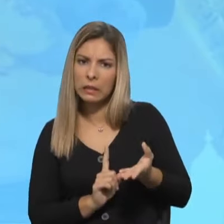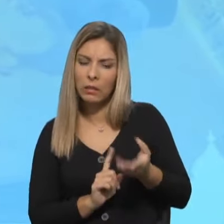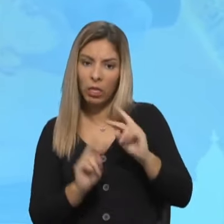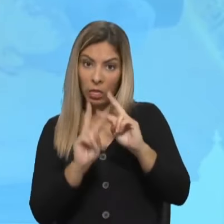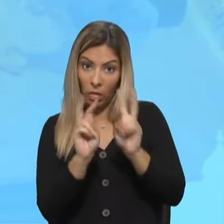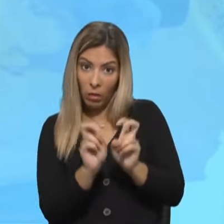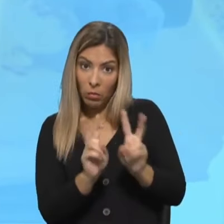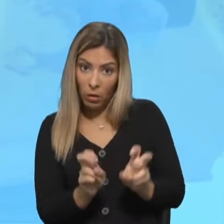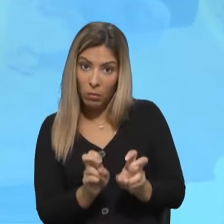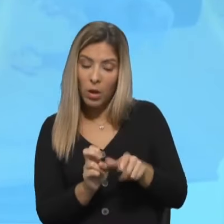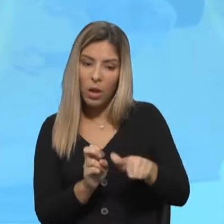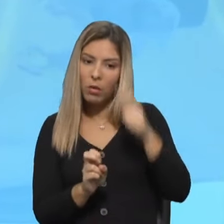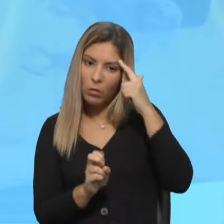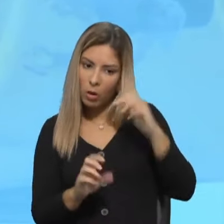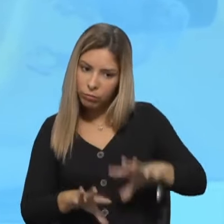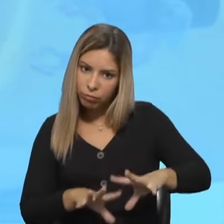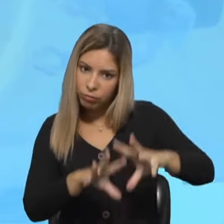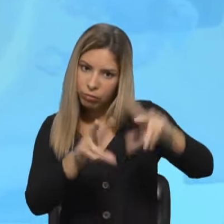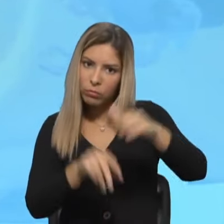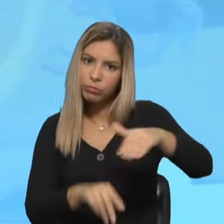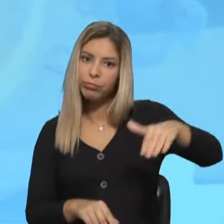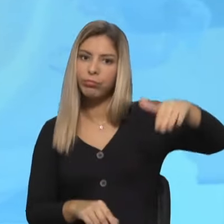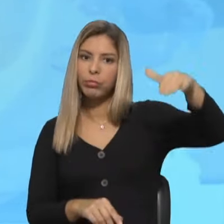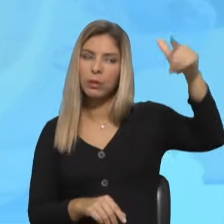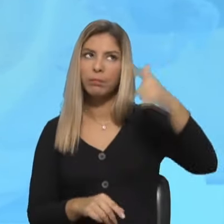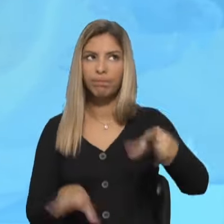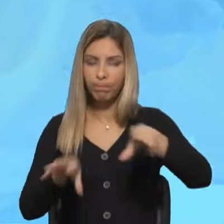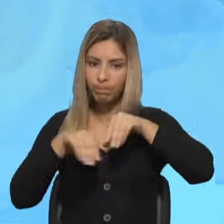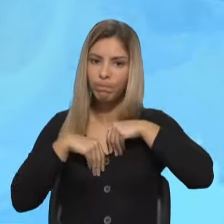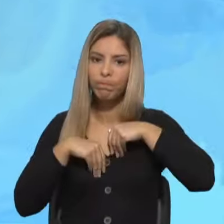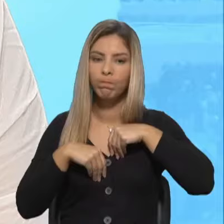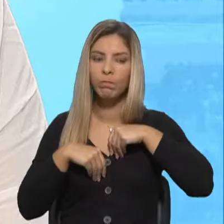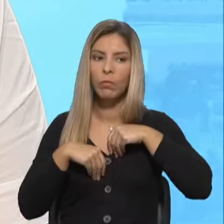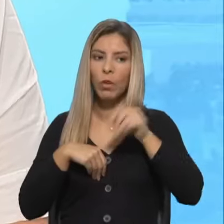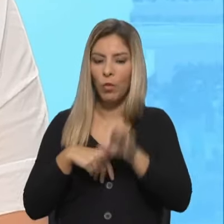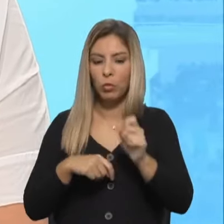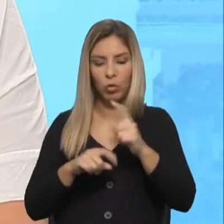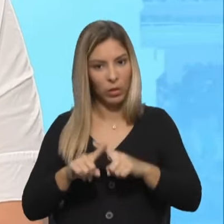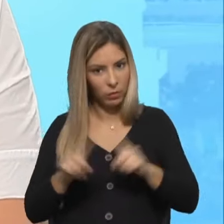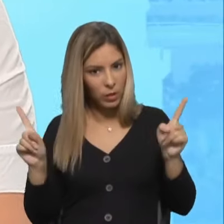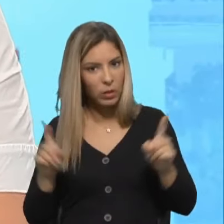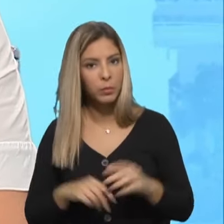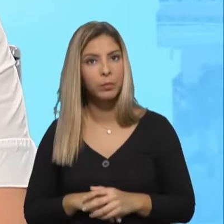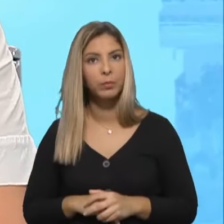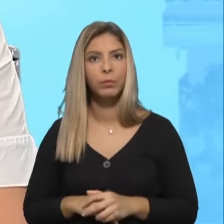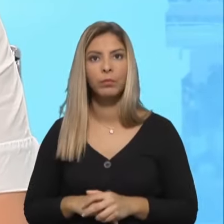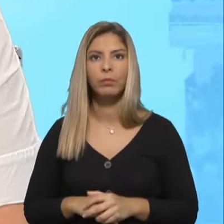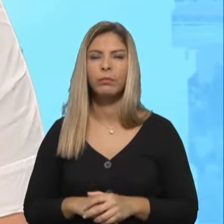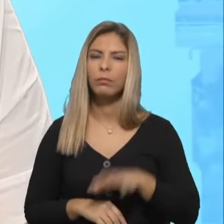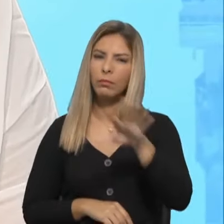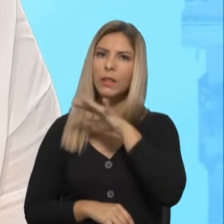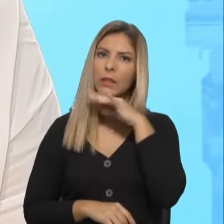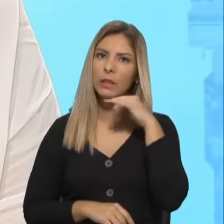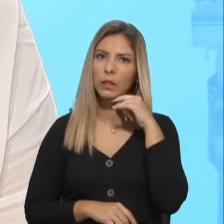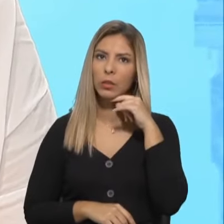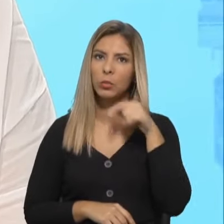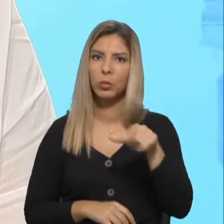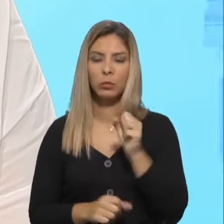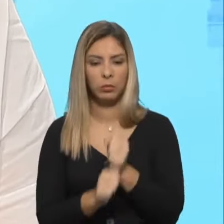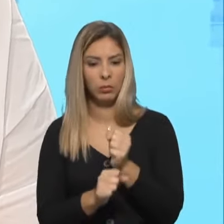sejam desmistificados assum de forma diferente Uhum é curioso porque trabalhar com as